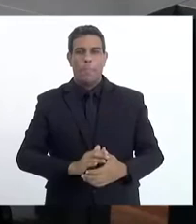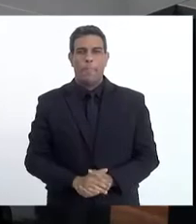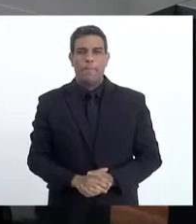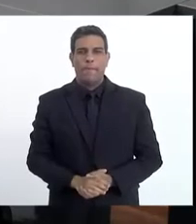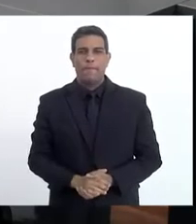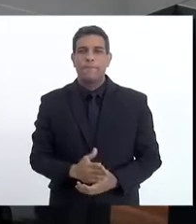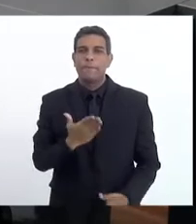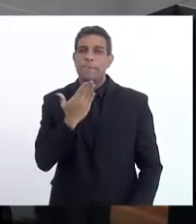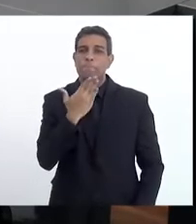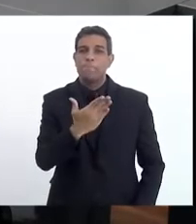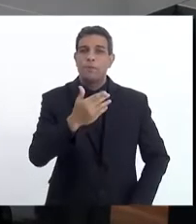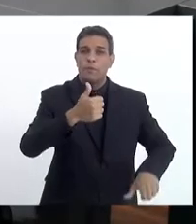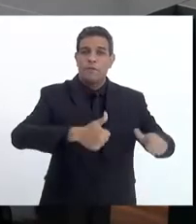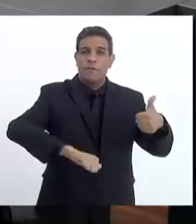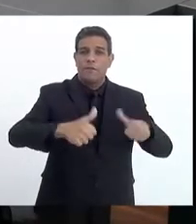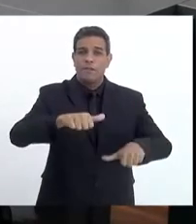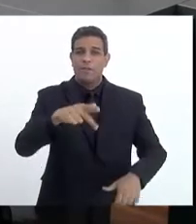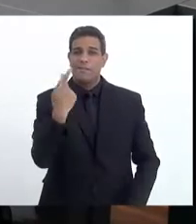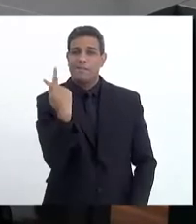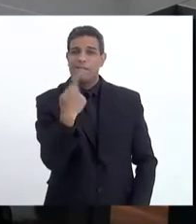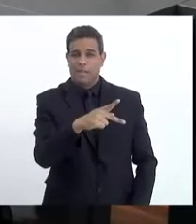Eu vou pedir vistas por uma sessão.